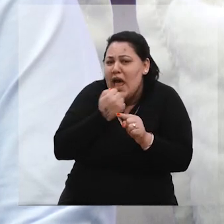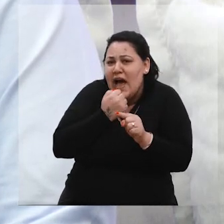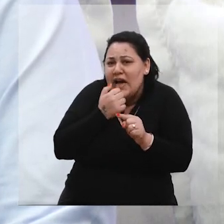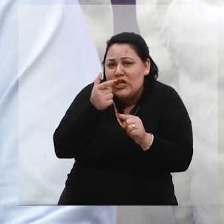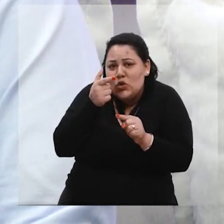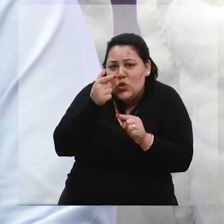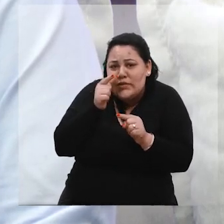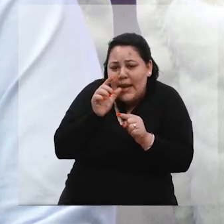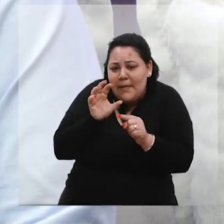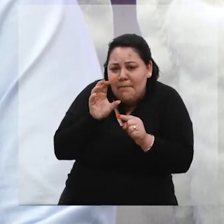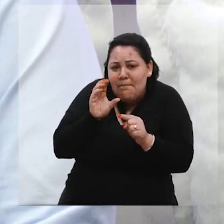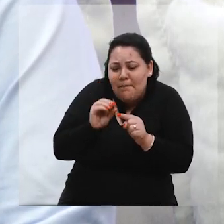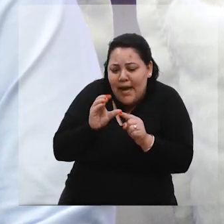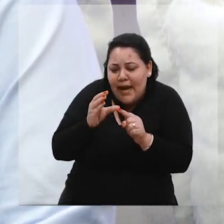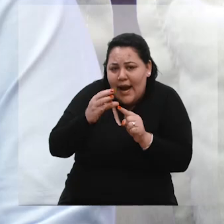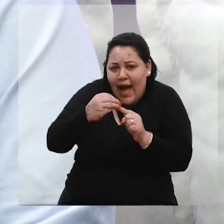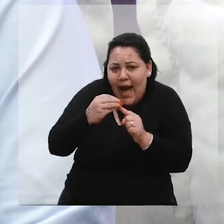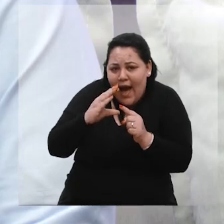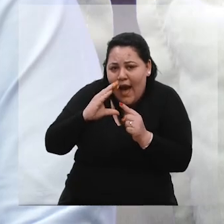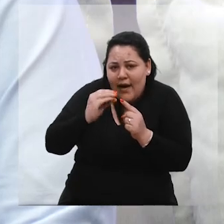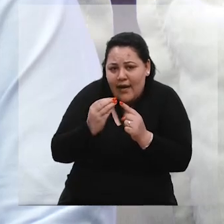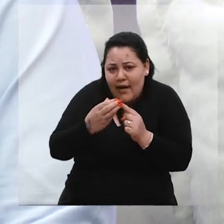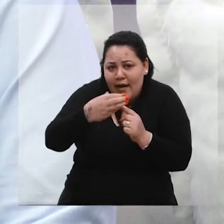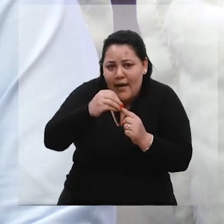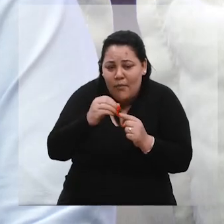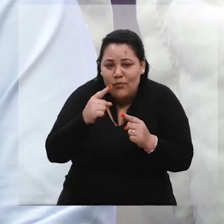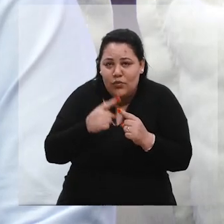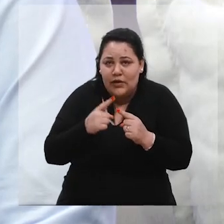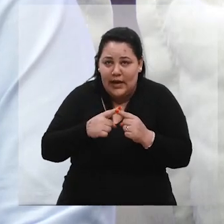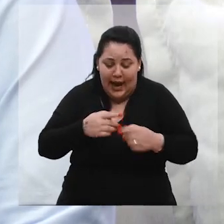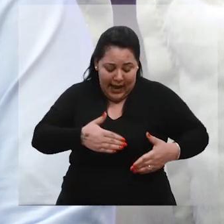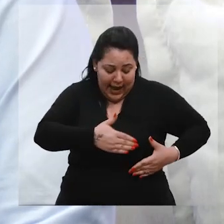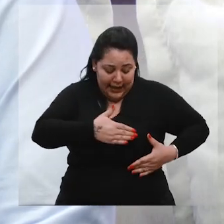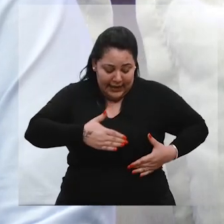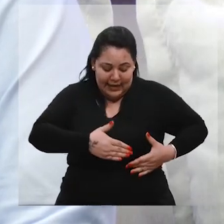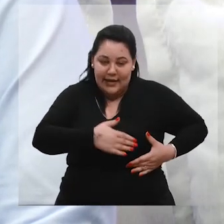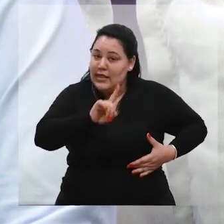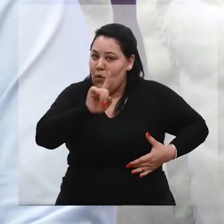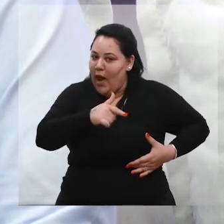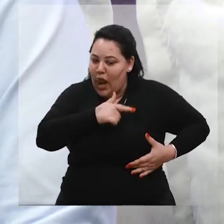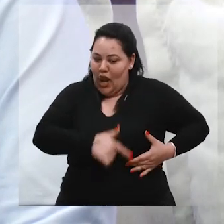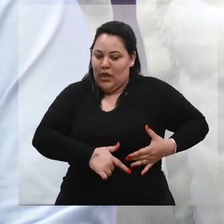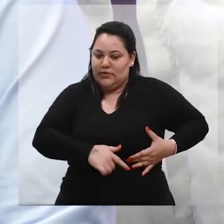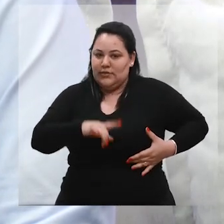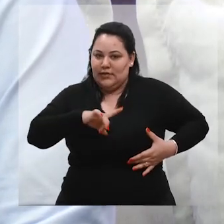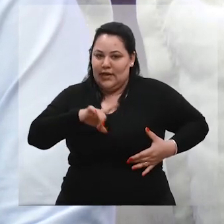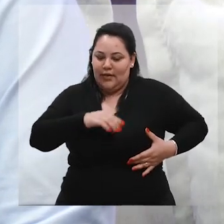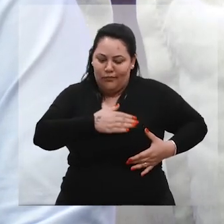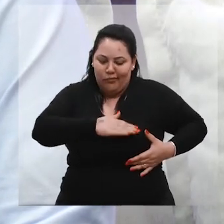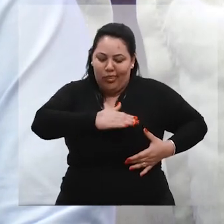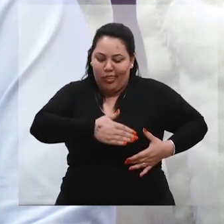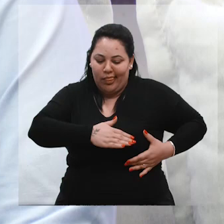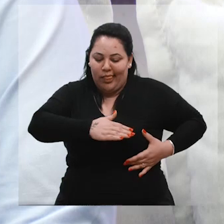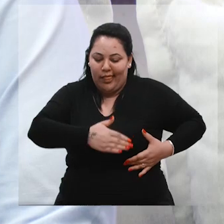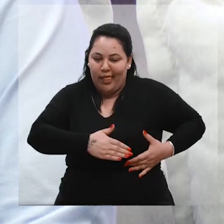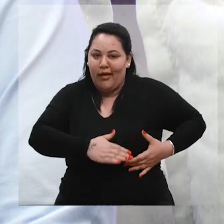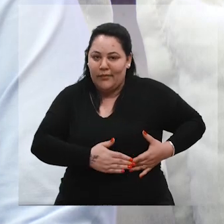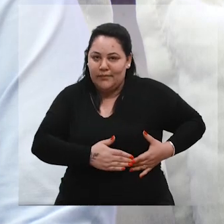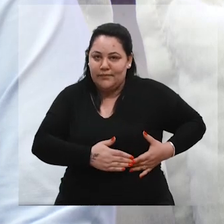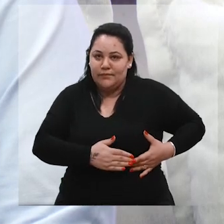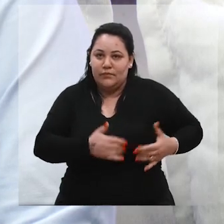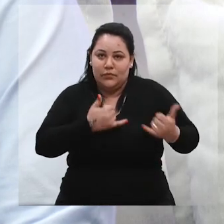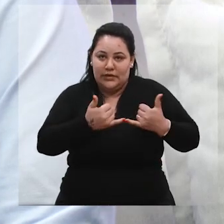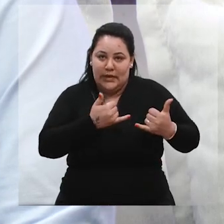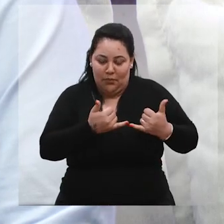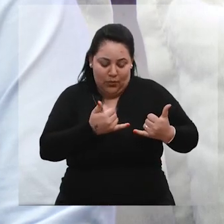tu consegue palpar elas. A glândula, ela não é lisa. Tem algumas alterações, tem alguns lugares que tem mais